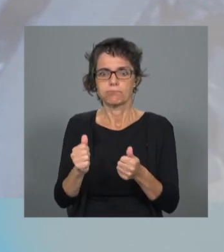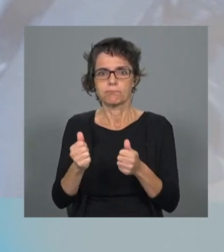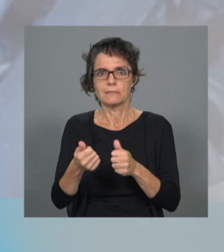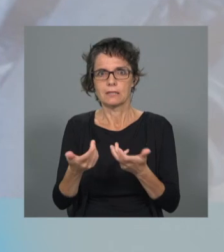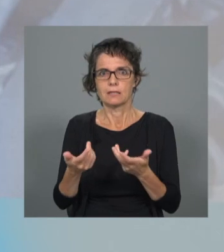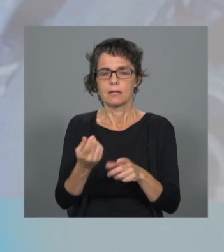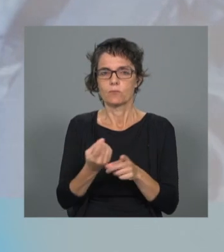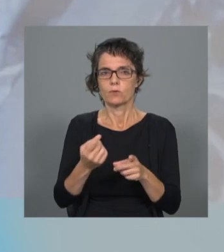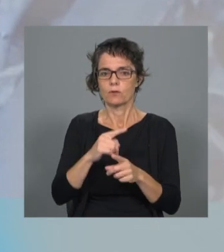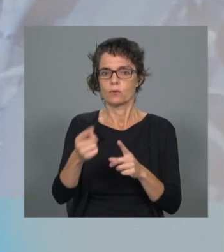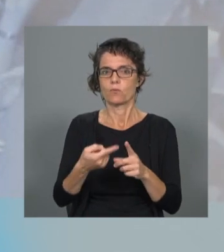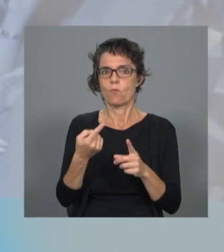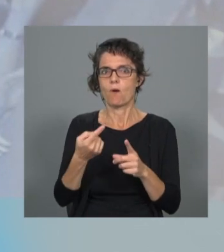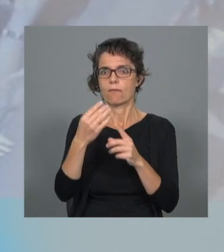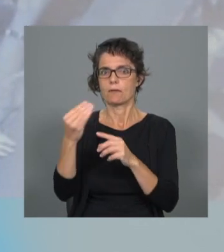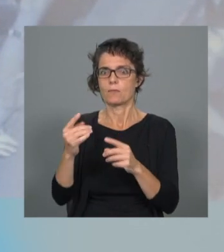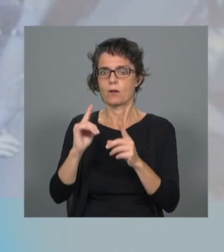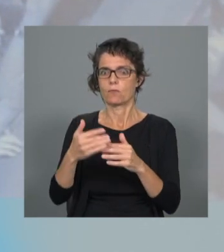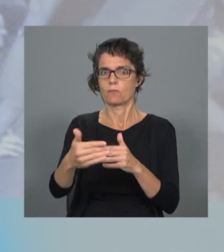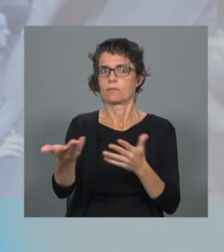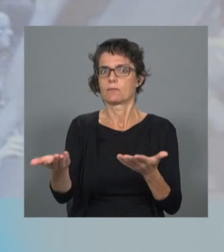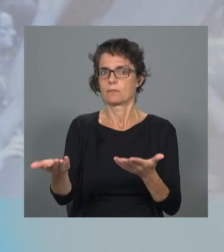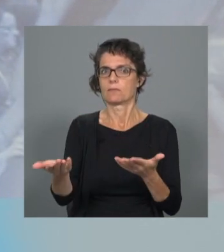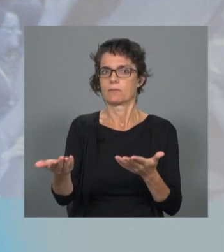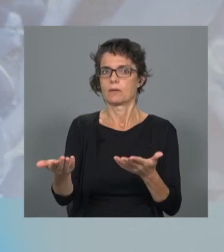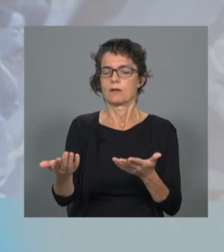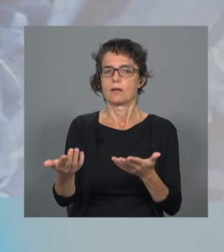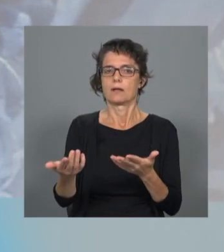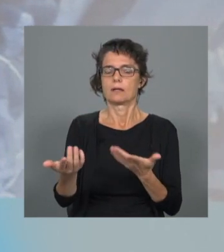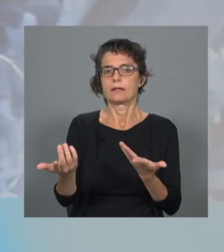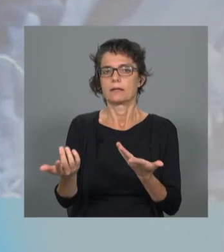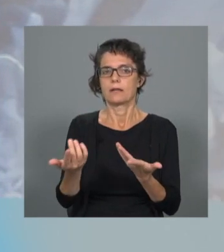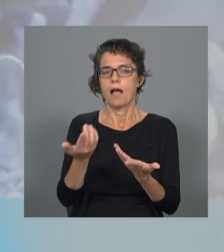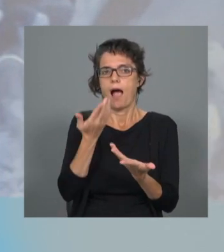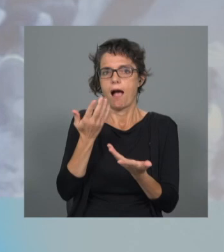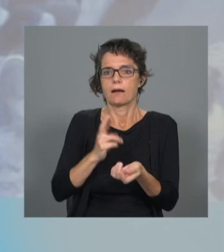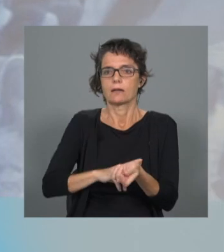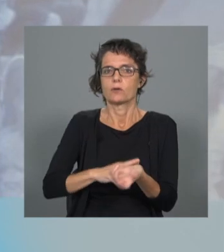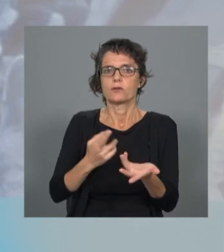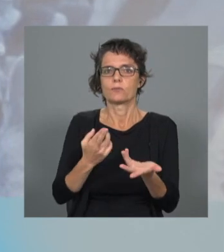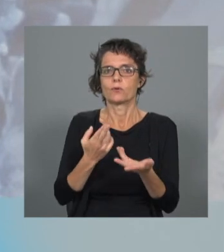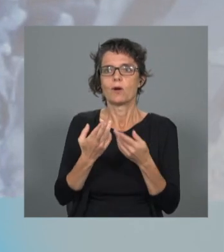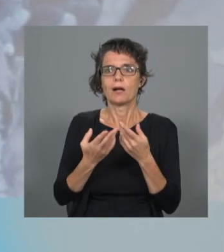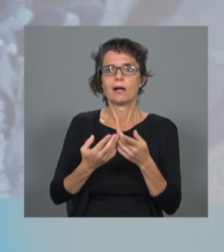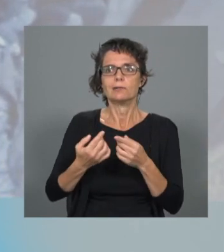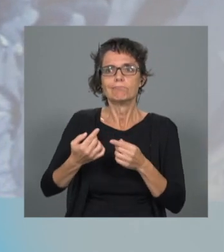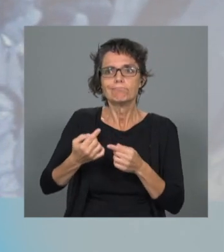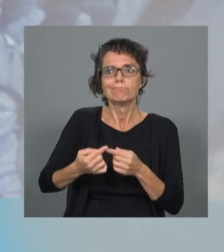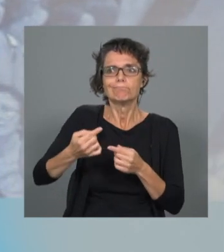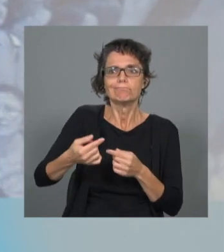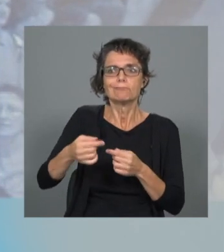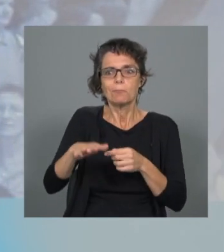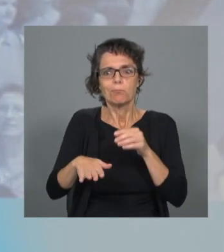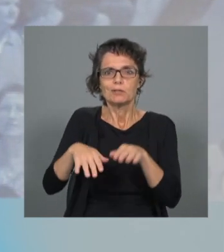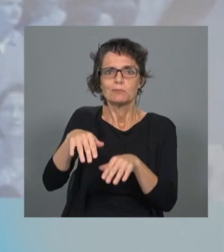ano pastoral a arrancar, as coisas estão a adquirir o ritmo que se necessita